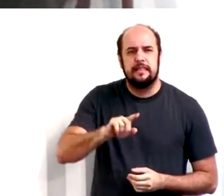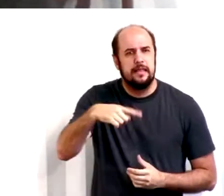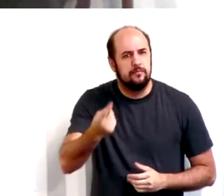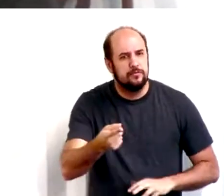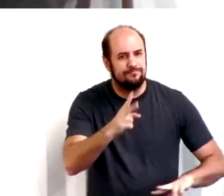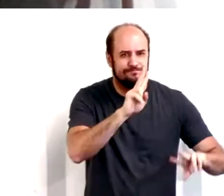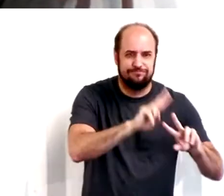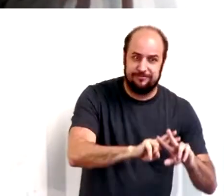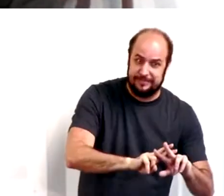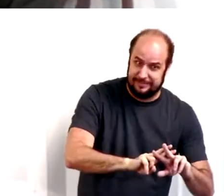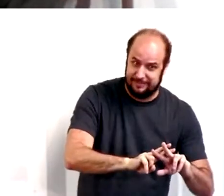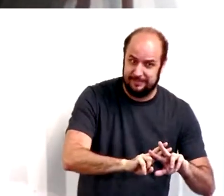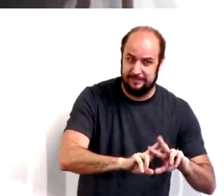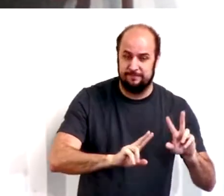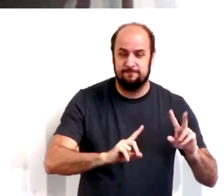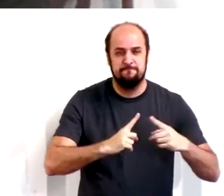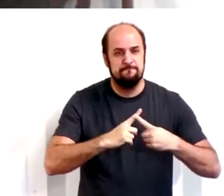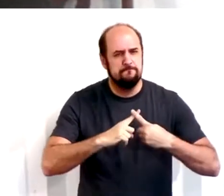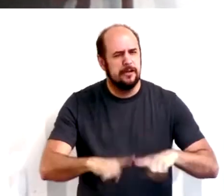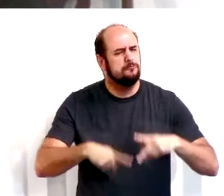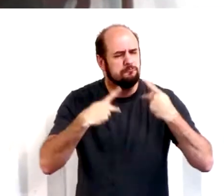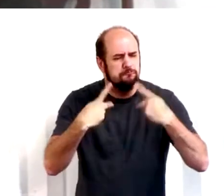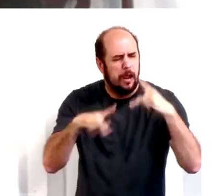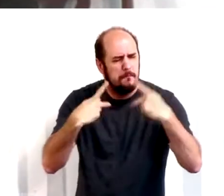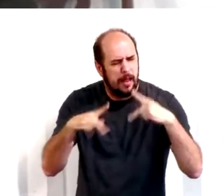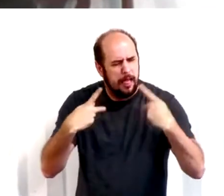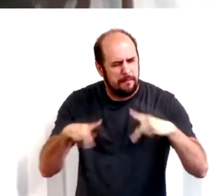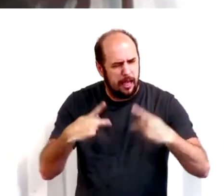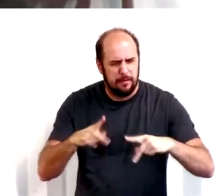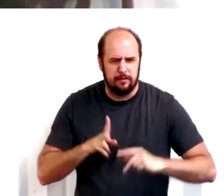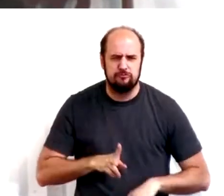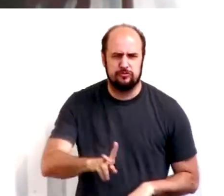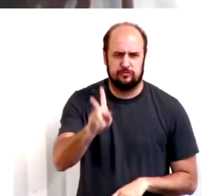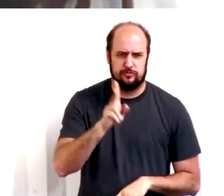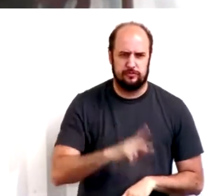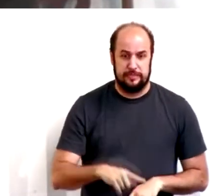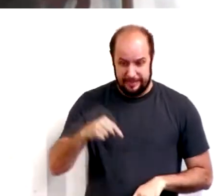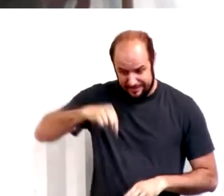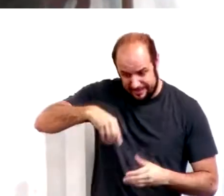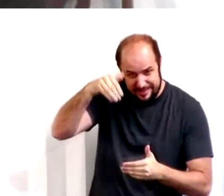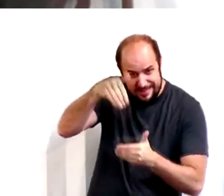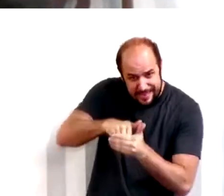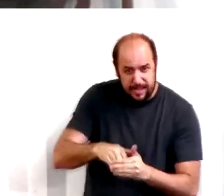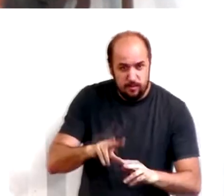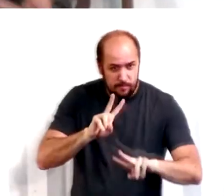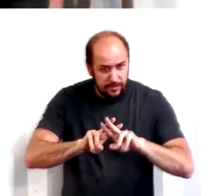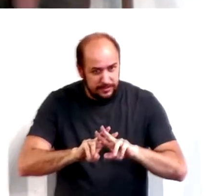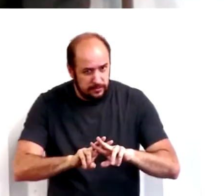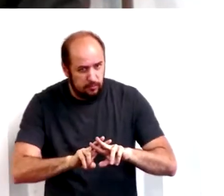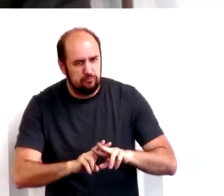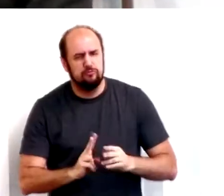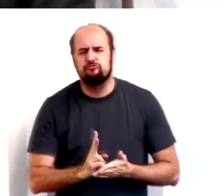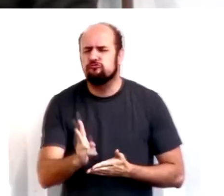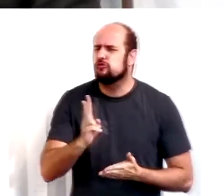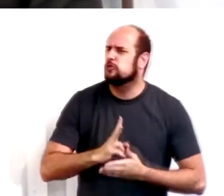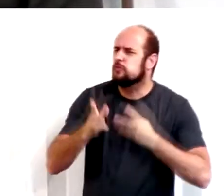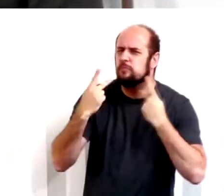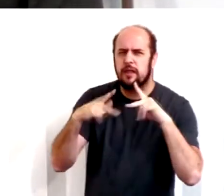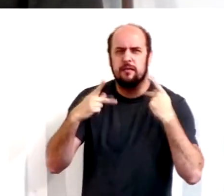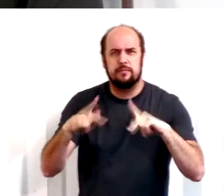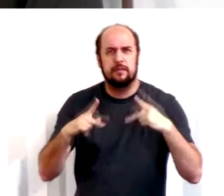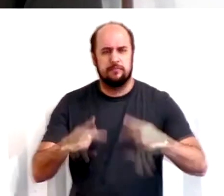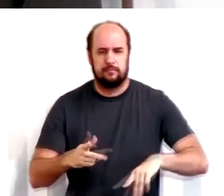vimos, mas ele não para de pregar o evangelho. Mesmo na prisão ele prega o evangelho, e nós temos a conversão do